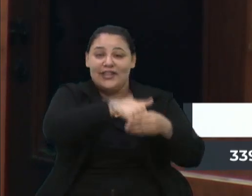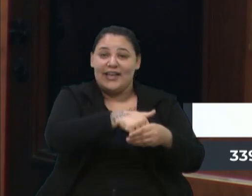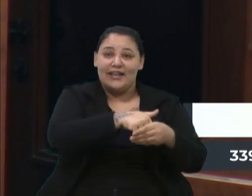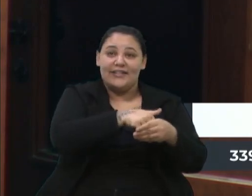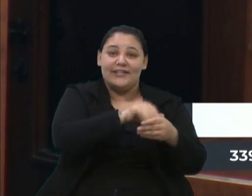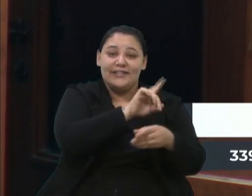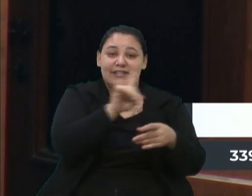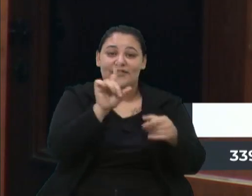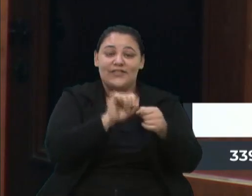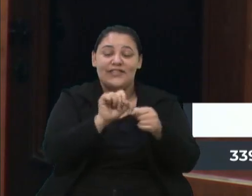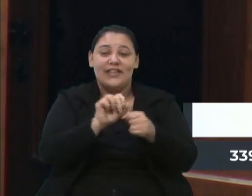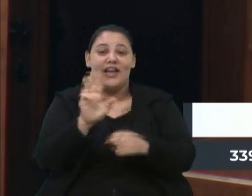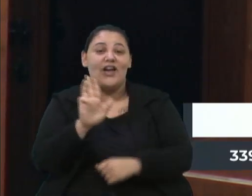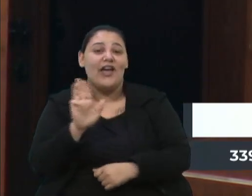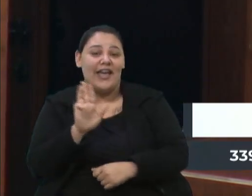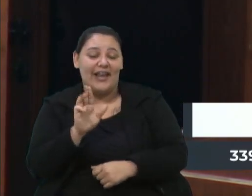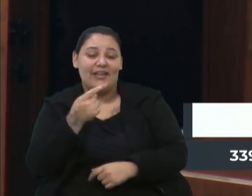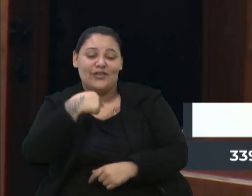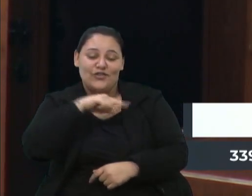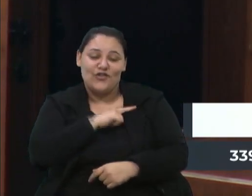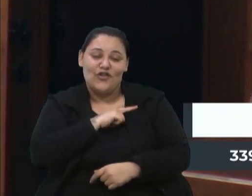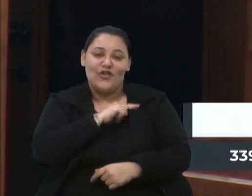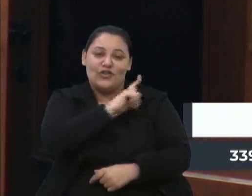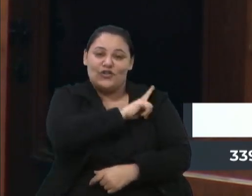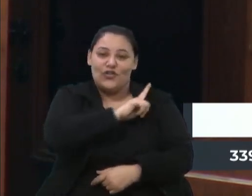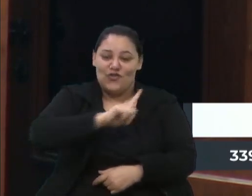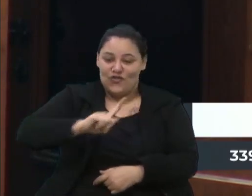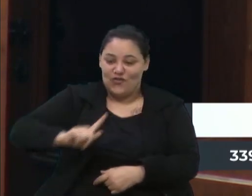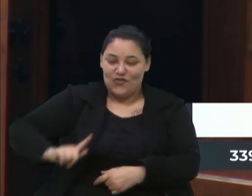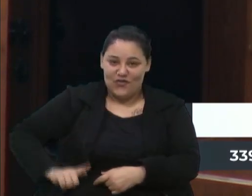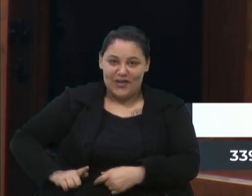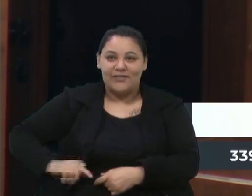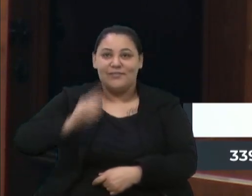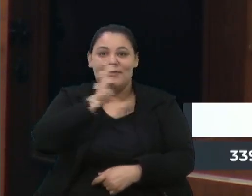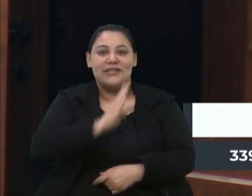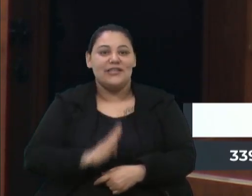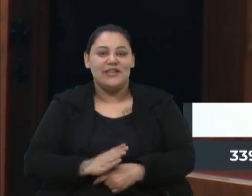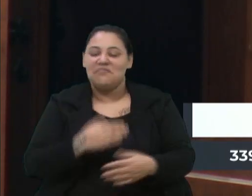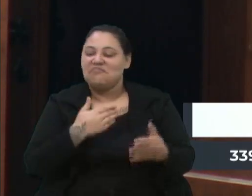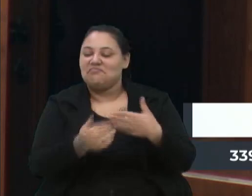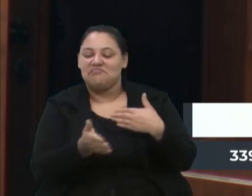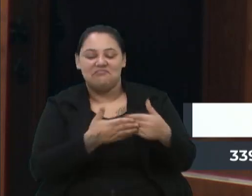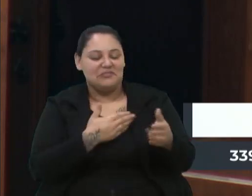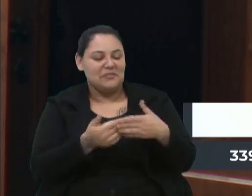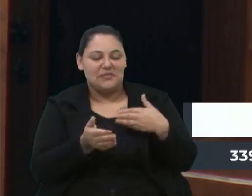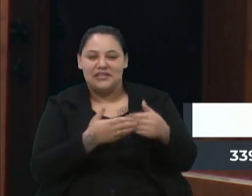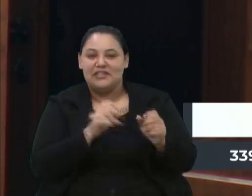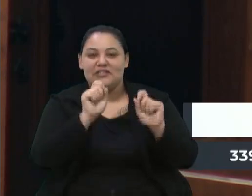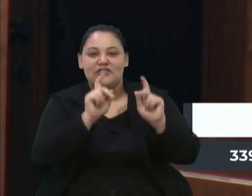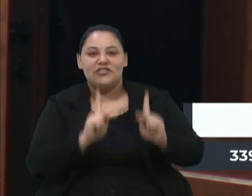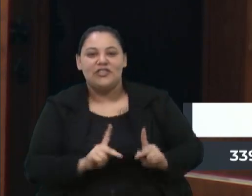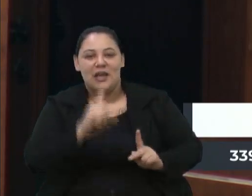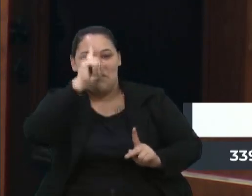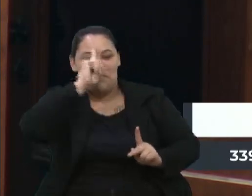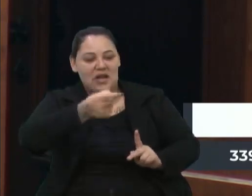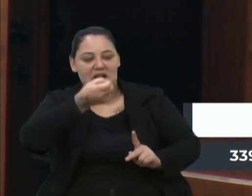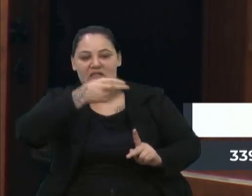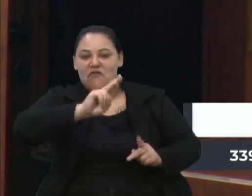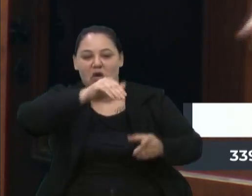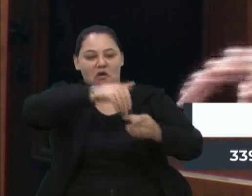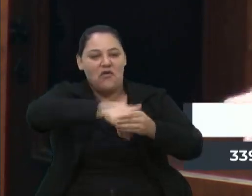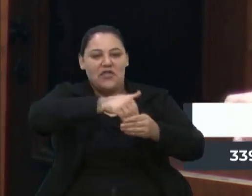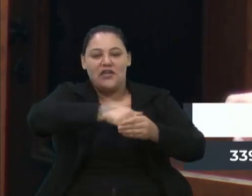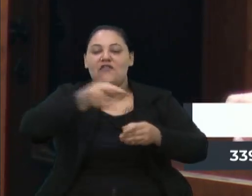fizeram ele que o nosso governo é Republicano e inde de quem governar tendo votado ou não vai